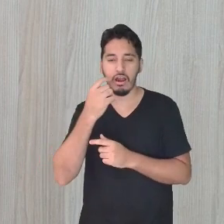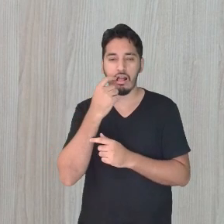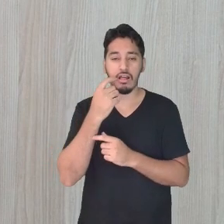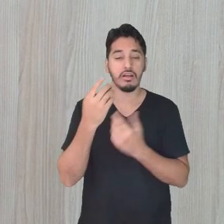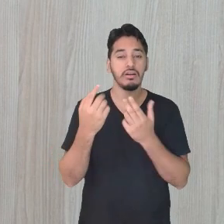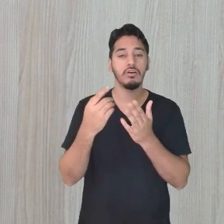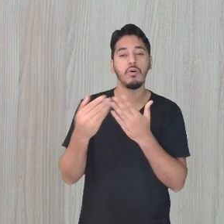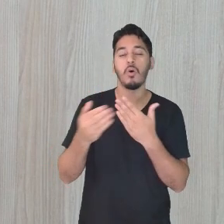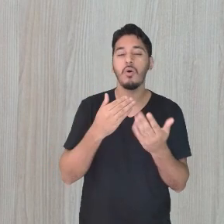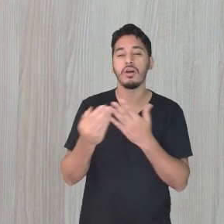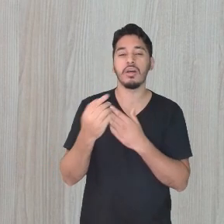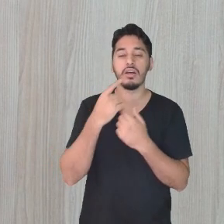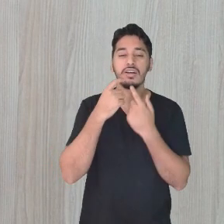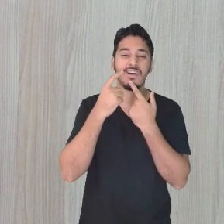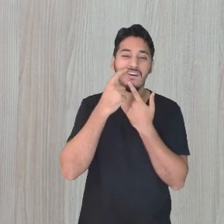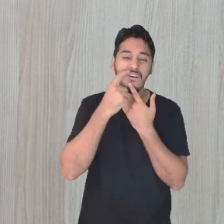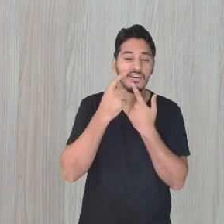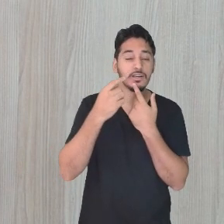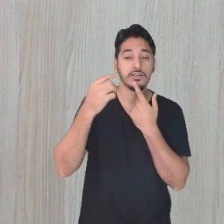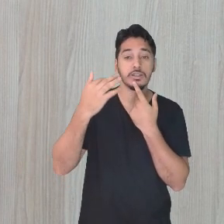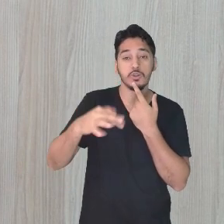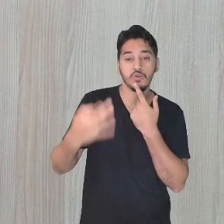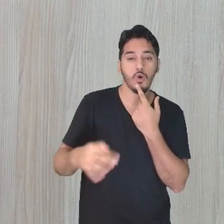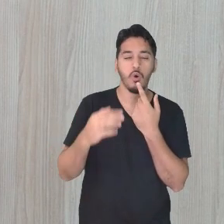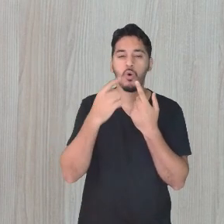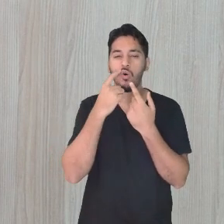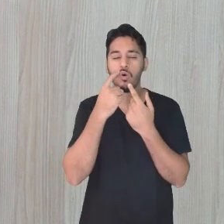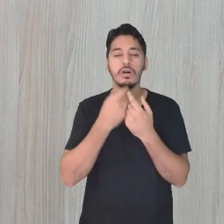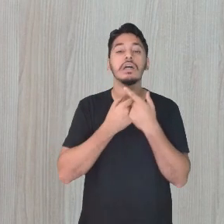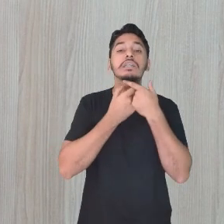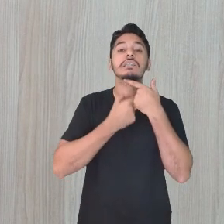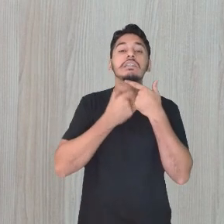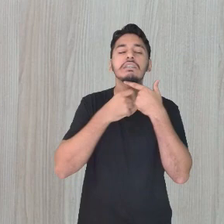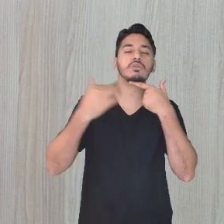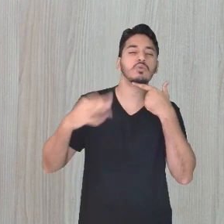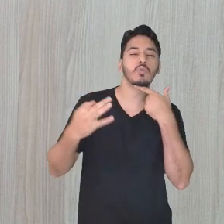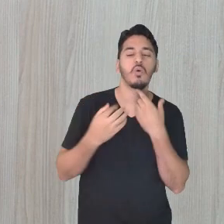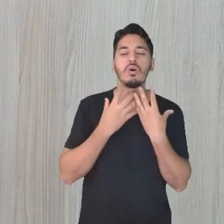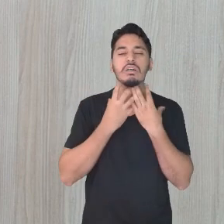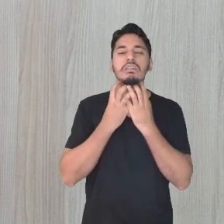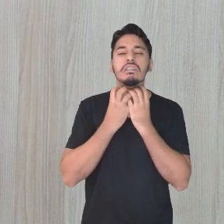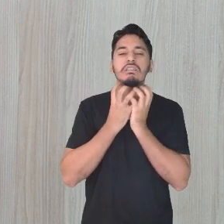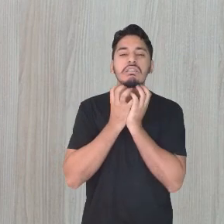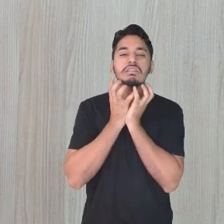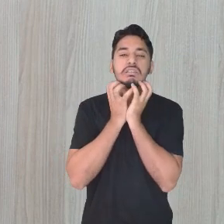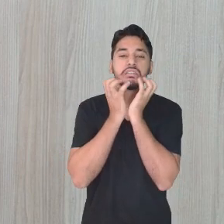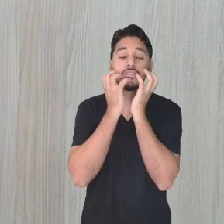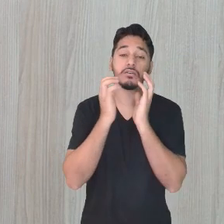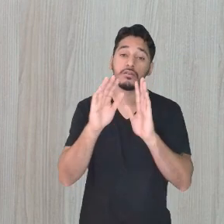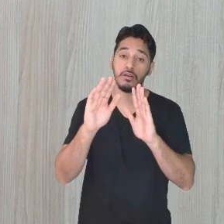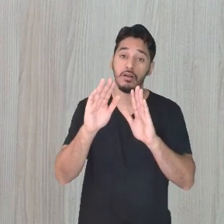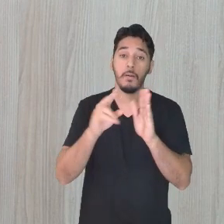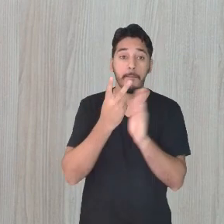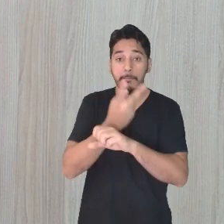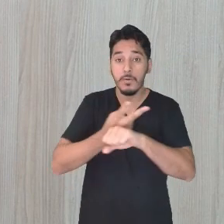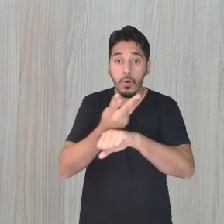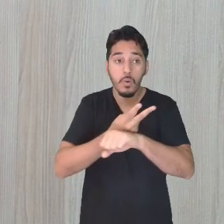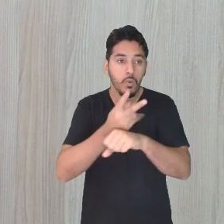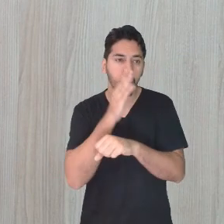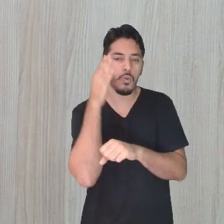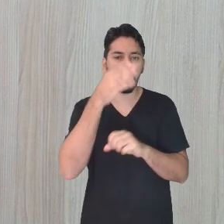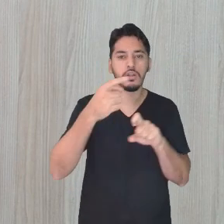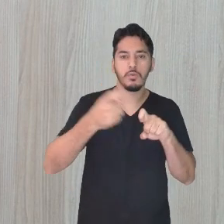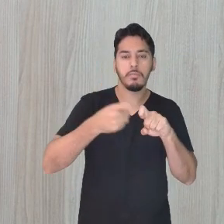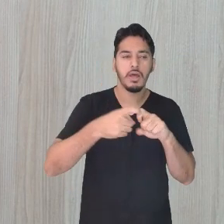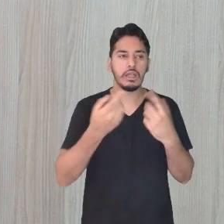de abscessos na gengiva, ela pode dar na gengiva, na garganta, na língua. Então, procurar imediatamente, sempre fazer